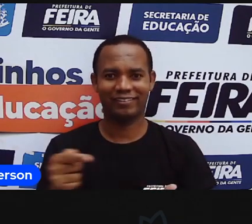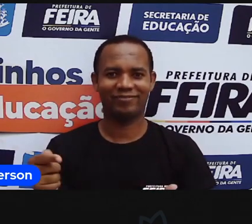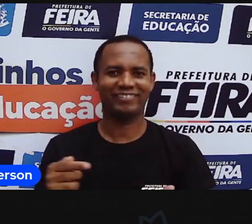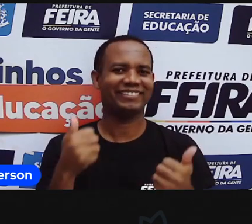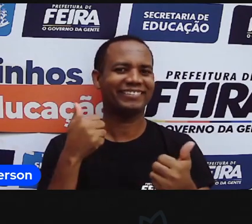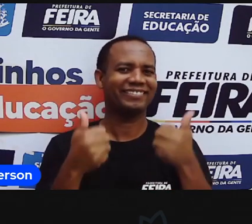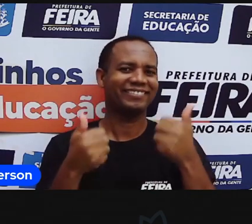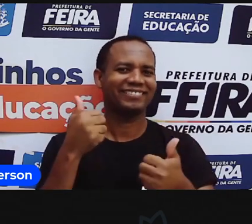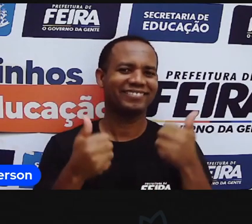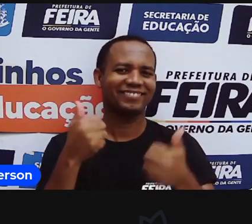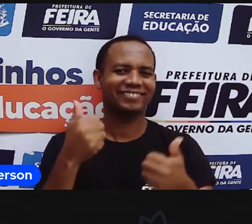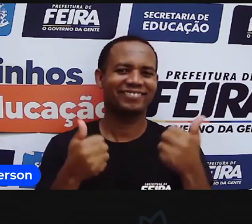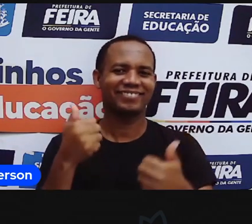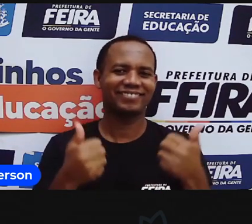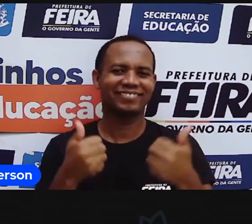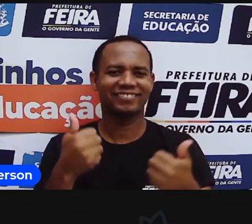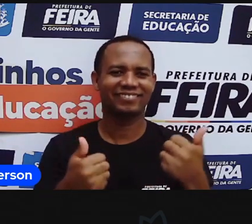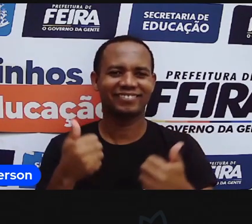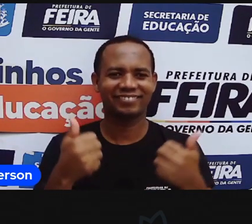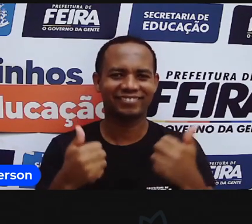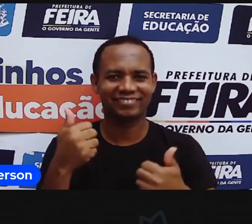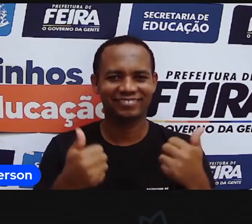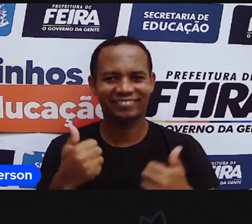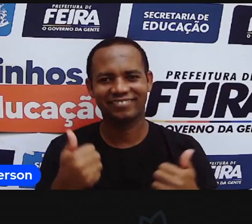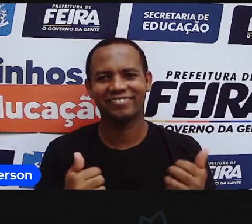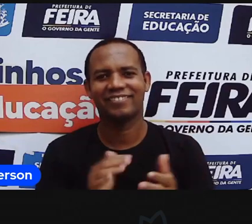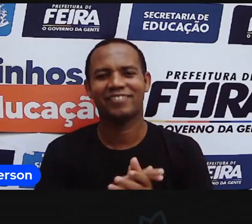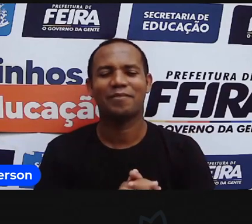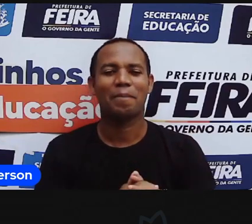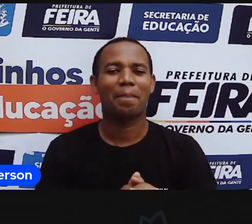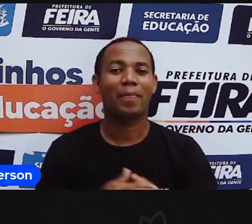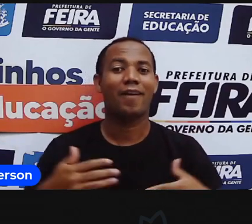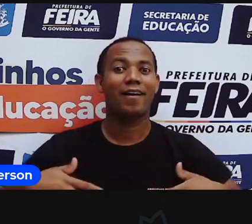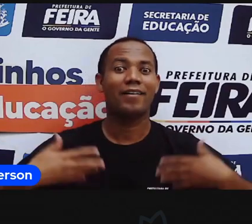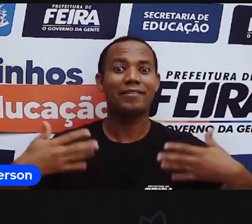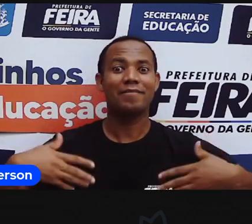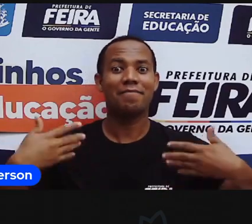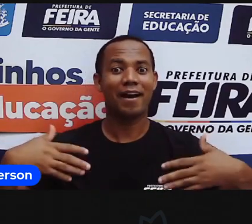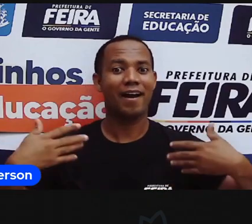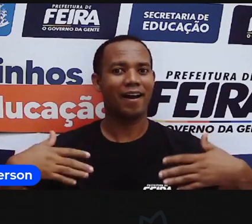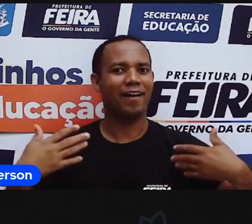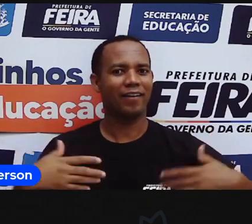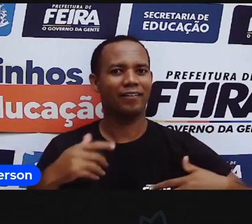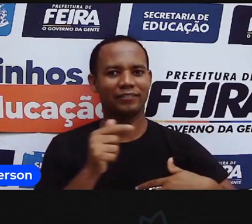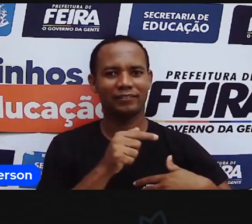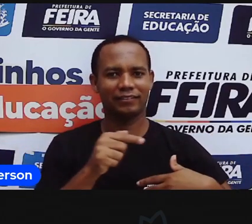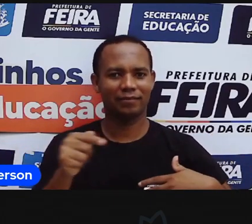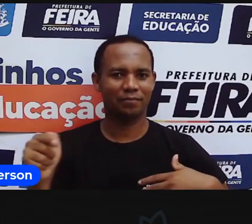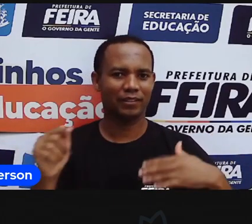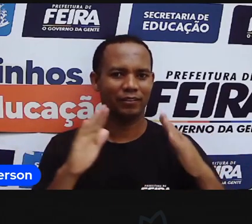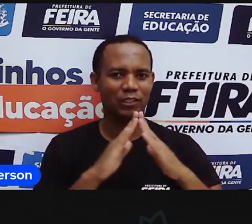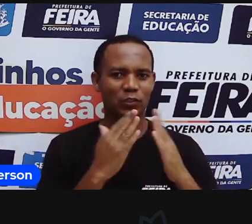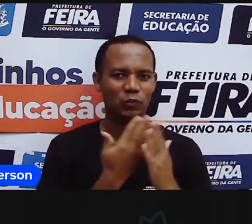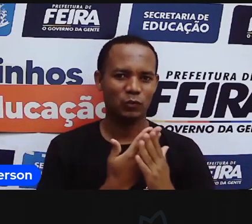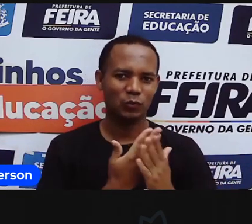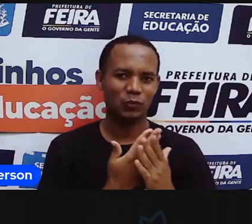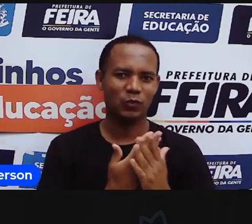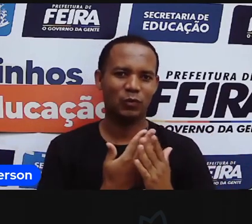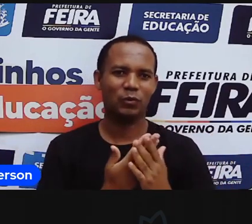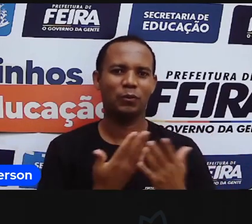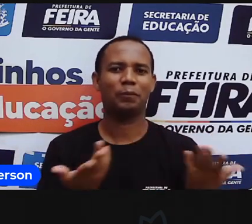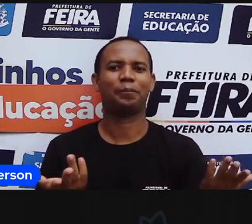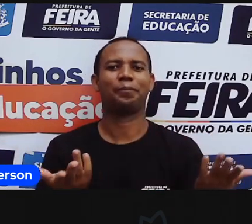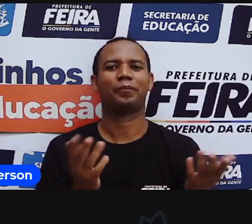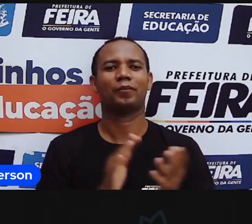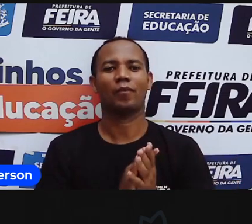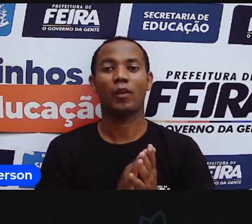Anderson? Uhul! Animação! Isso aí, todo mundo animado para mais uma semana de aula! Eba! Espero que